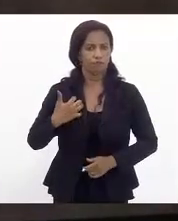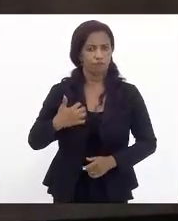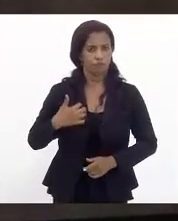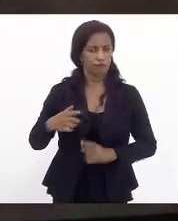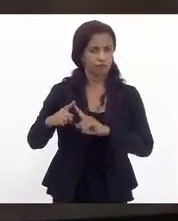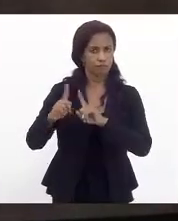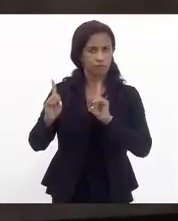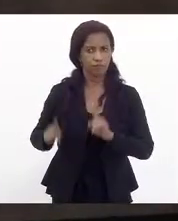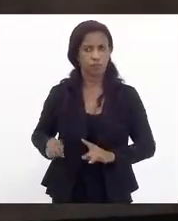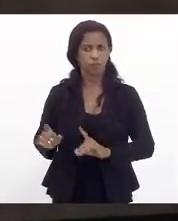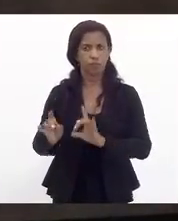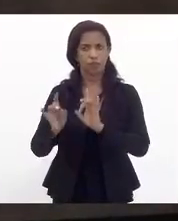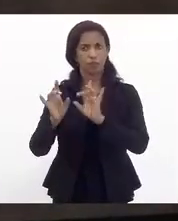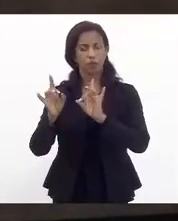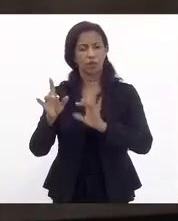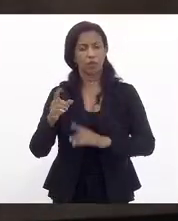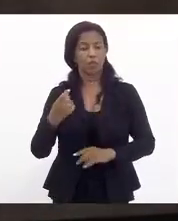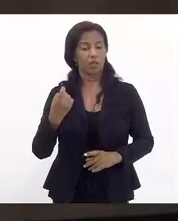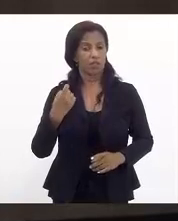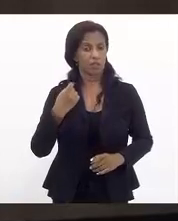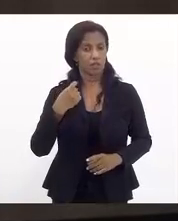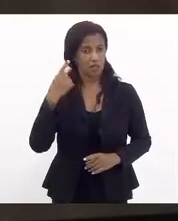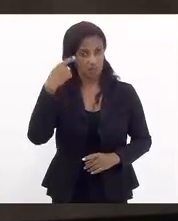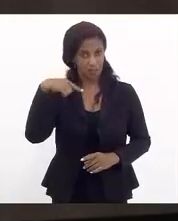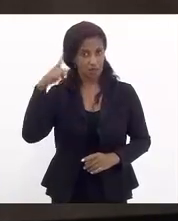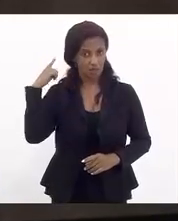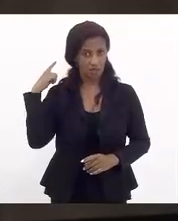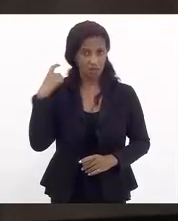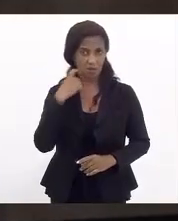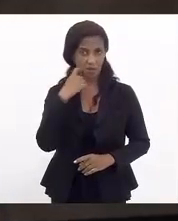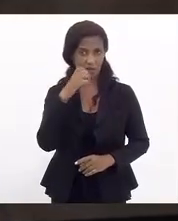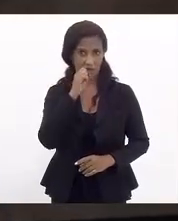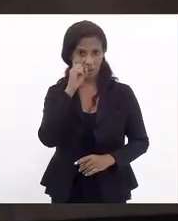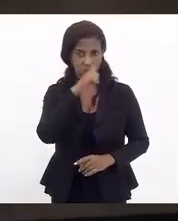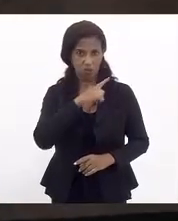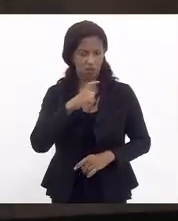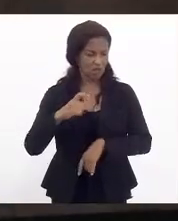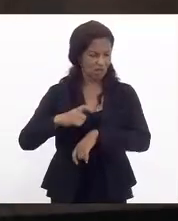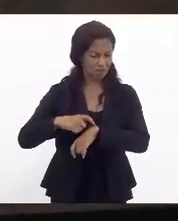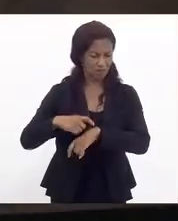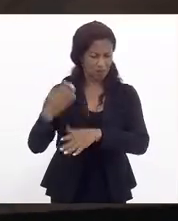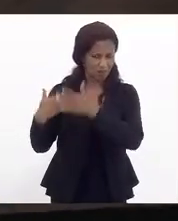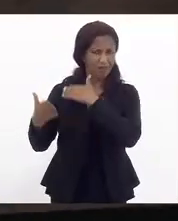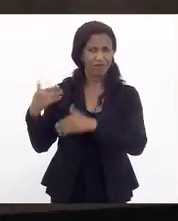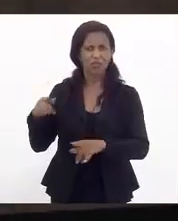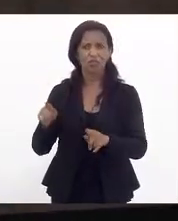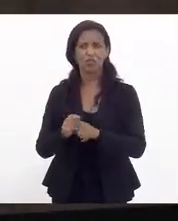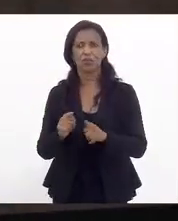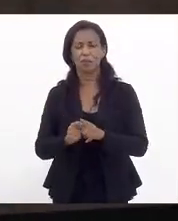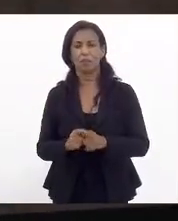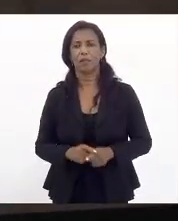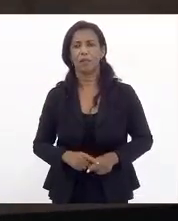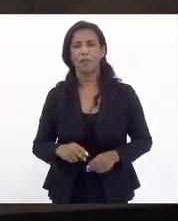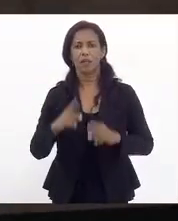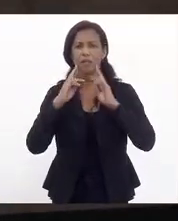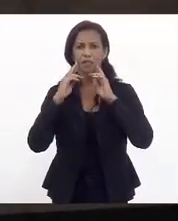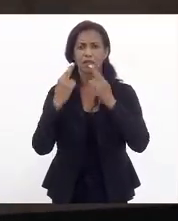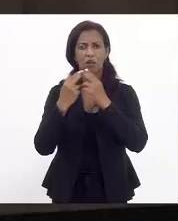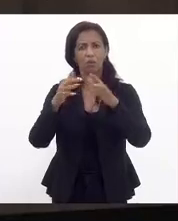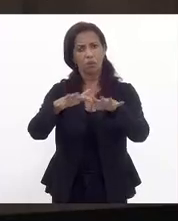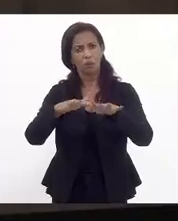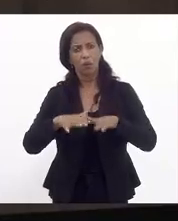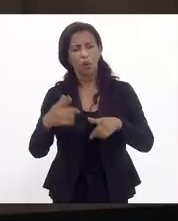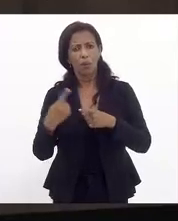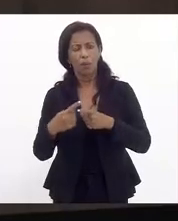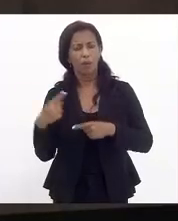Servidores Públicos especialmente nesse final de semana e E no momento que nos antecede né a peça audiência pública